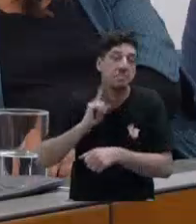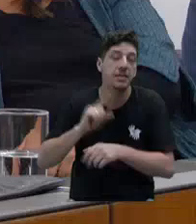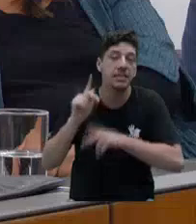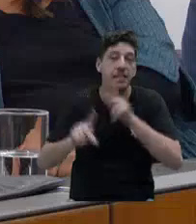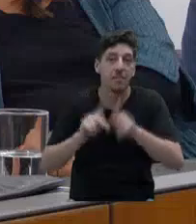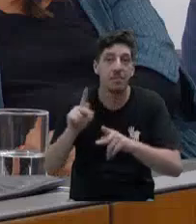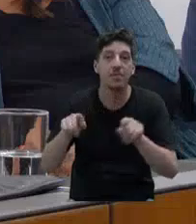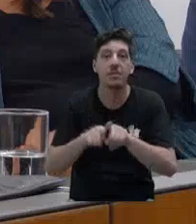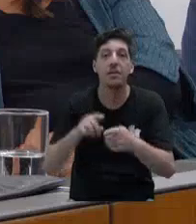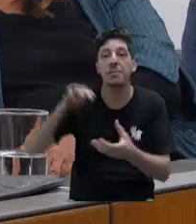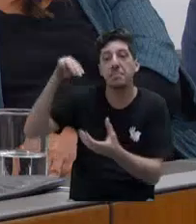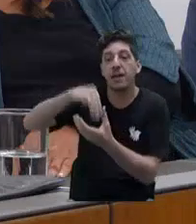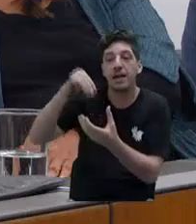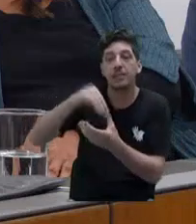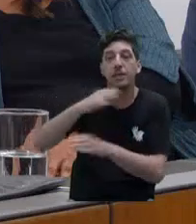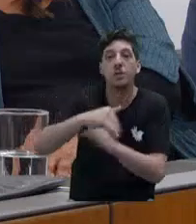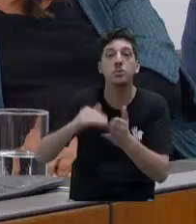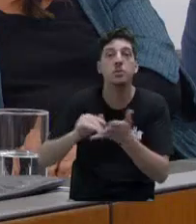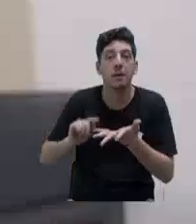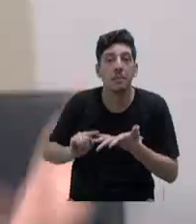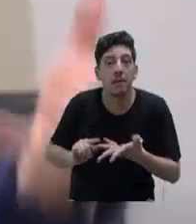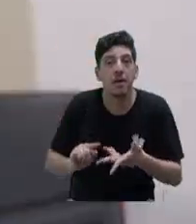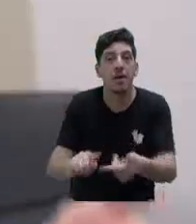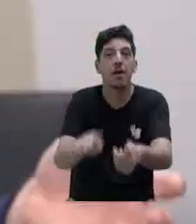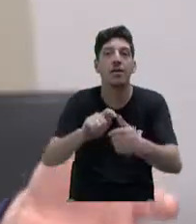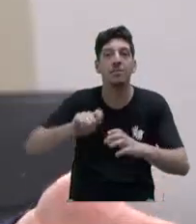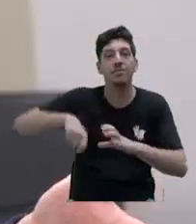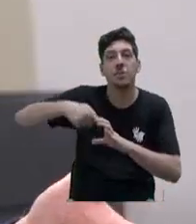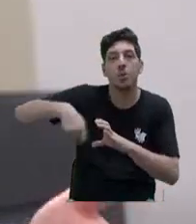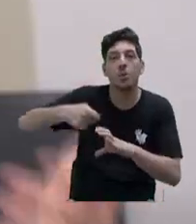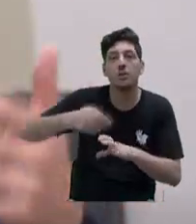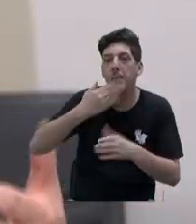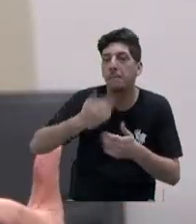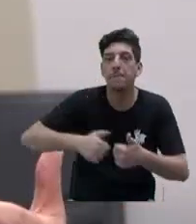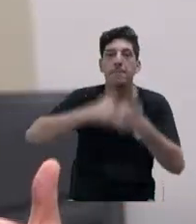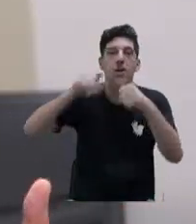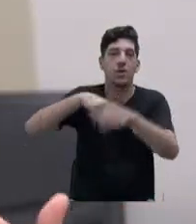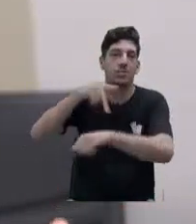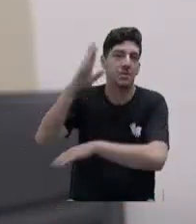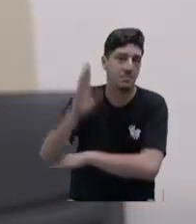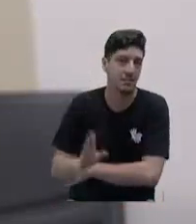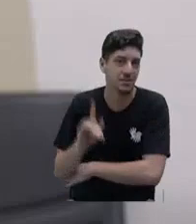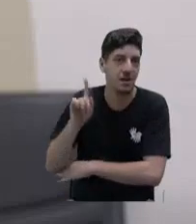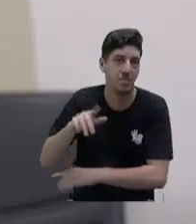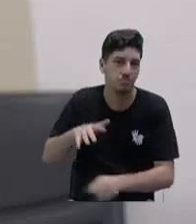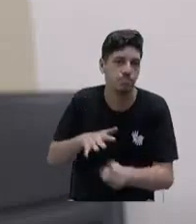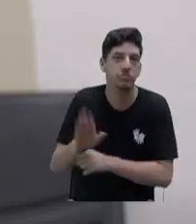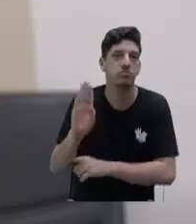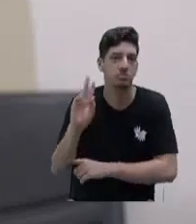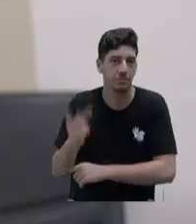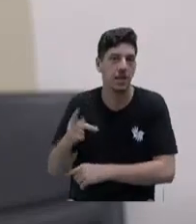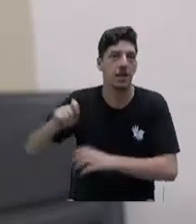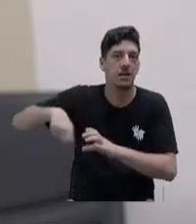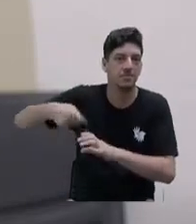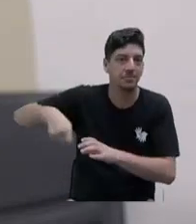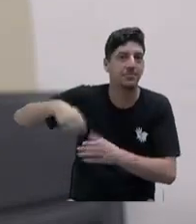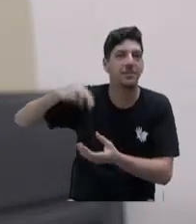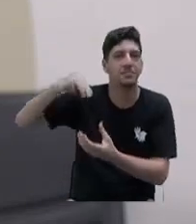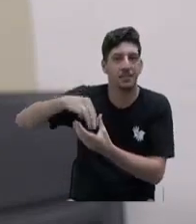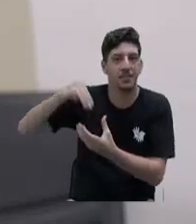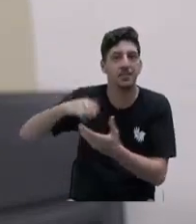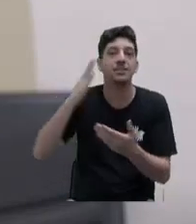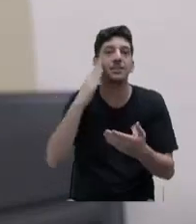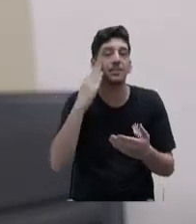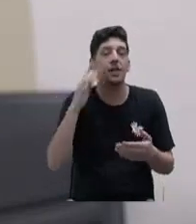mercado central, ou tudo que isso representa de uma cozinha que é a melhor do país. E o Brasil tem atrativos